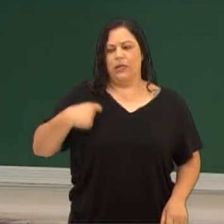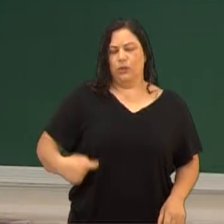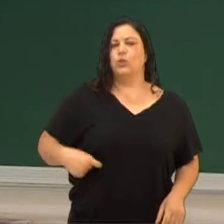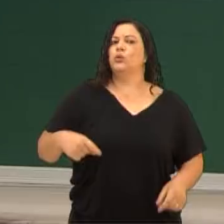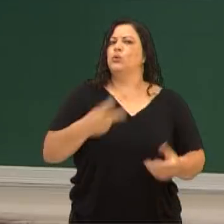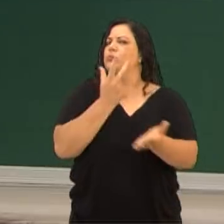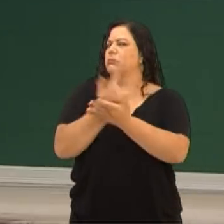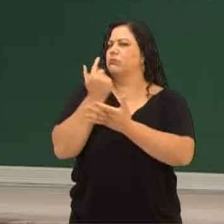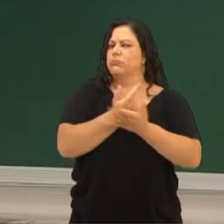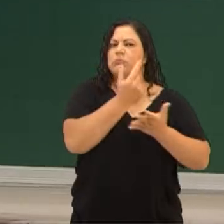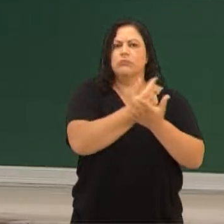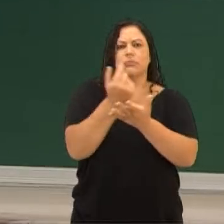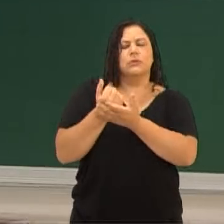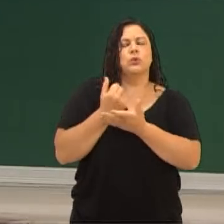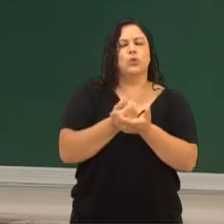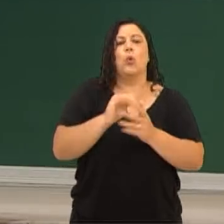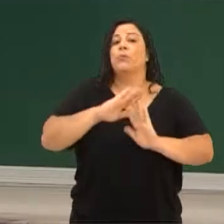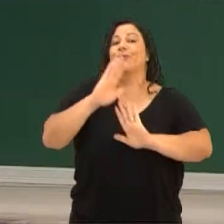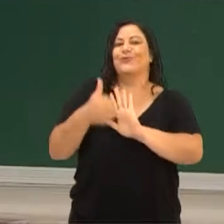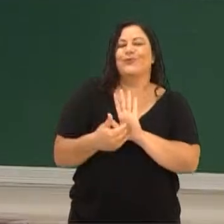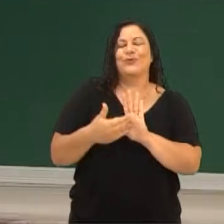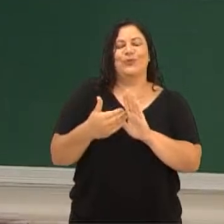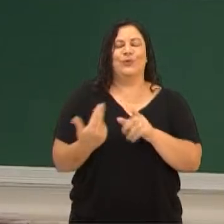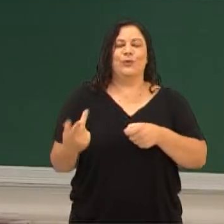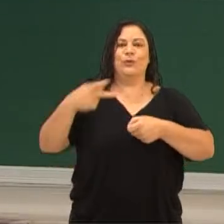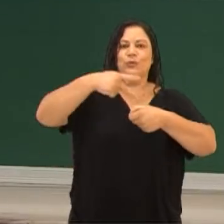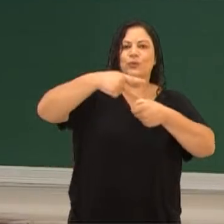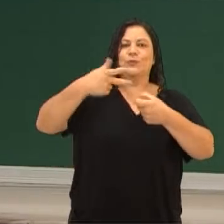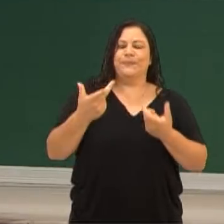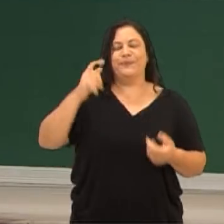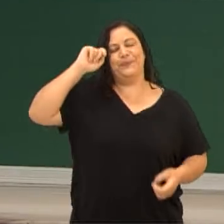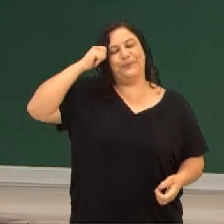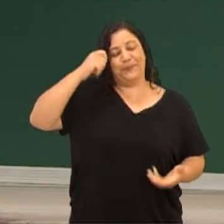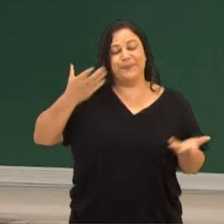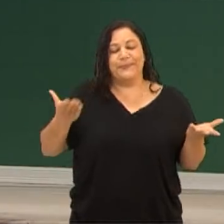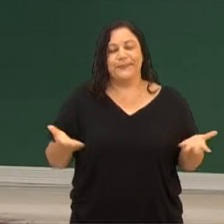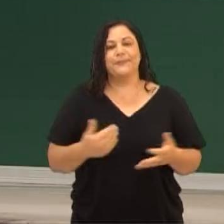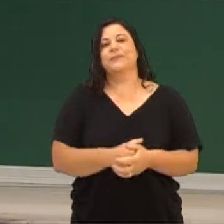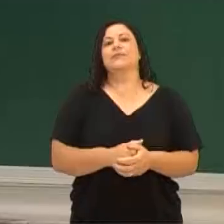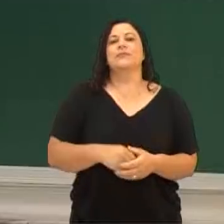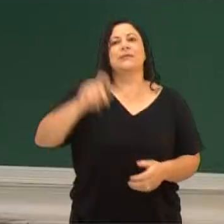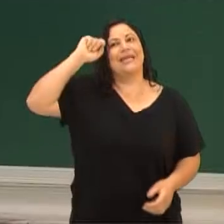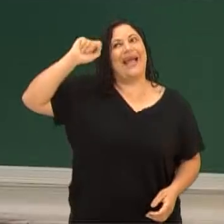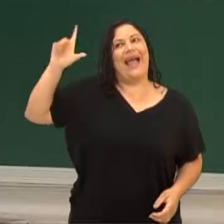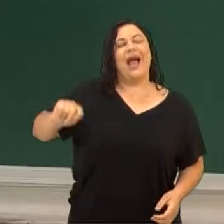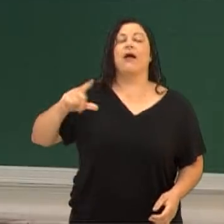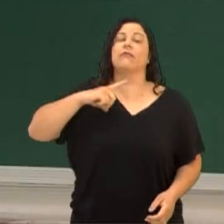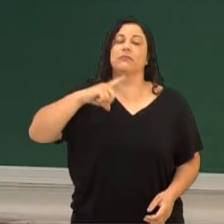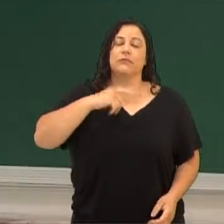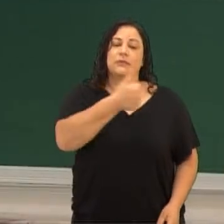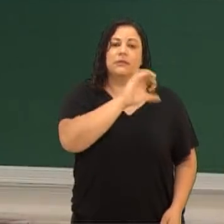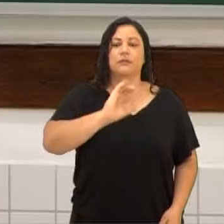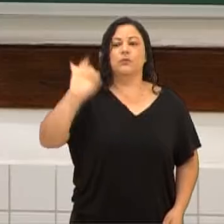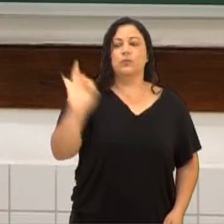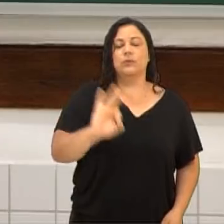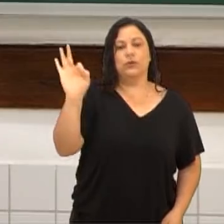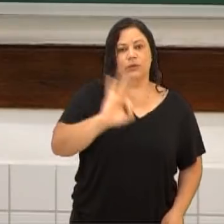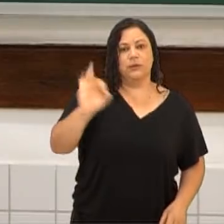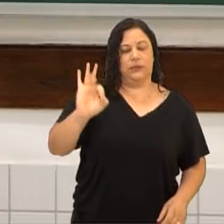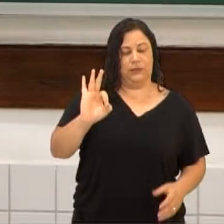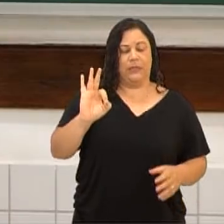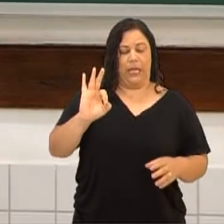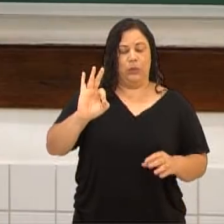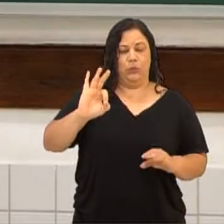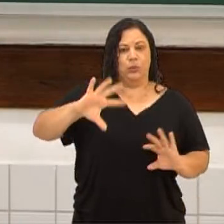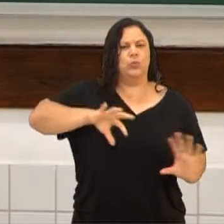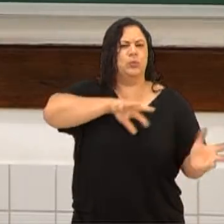produção extrativa do Sudão de petróleo, e a África possui 10% das reservas mundiais de petróleo e 8% das